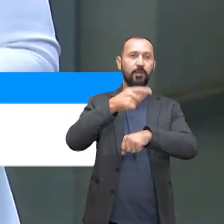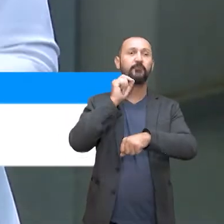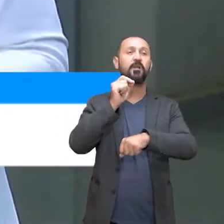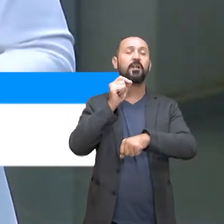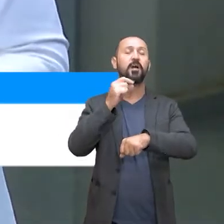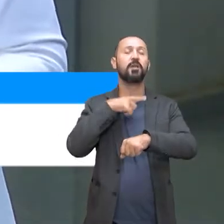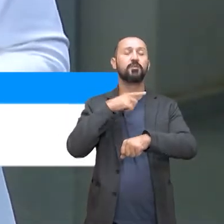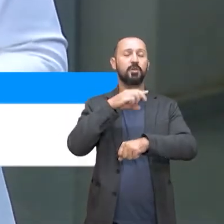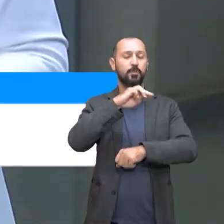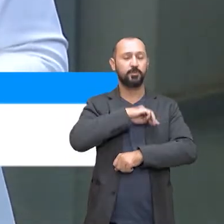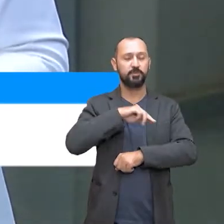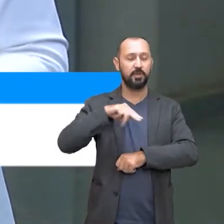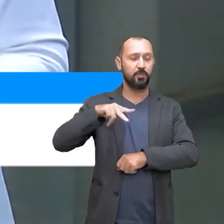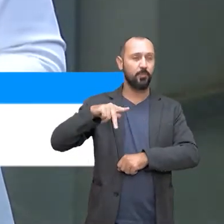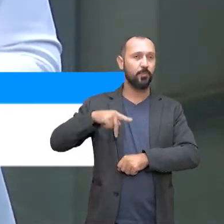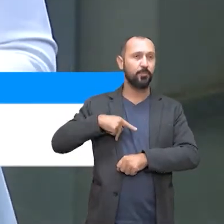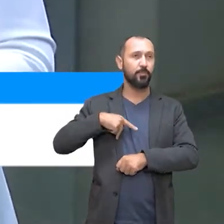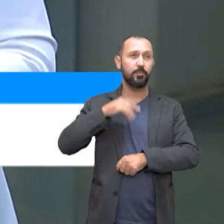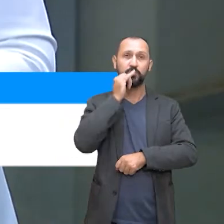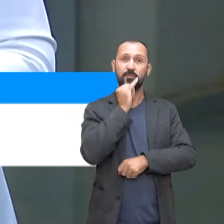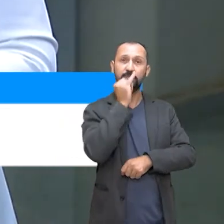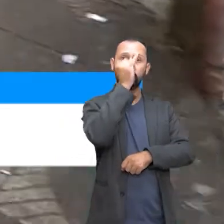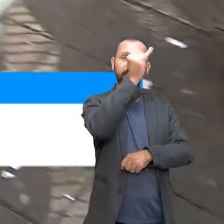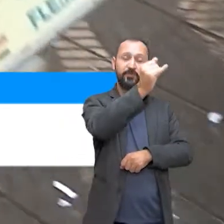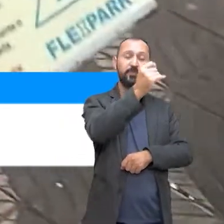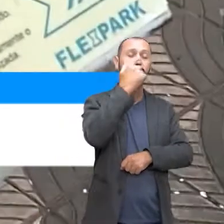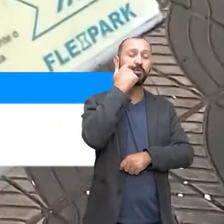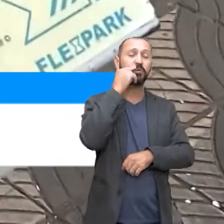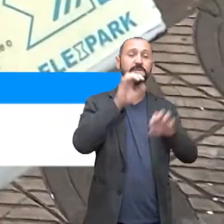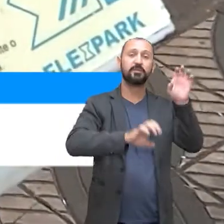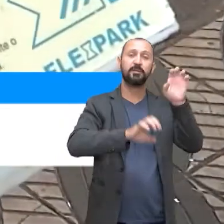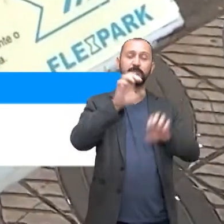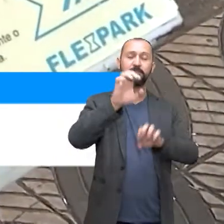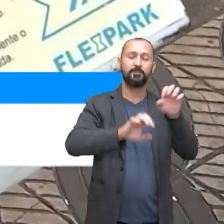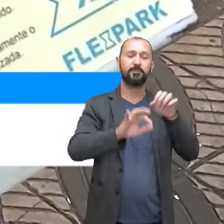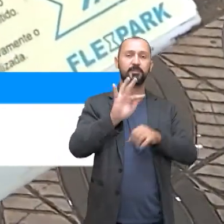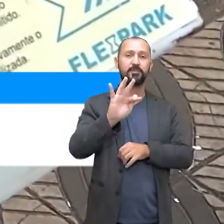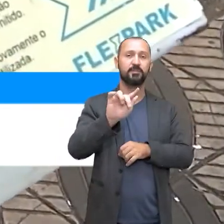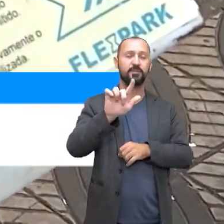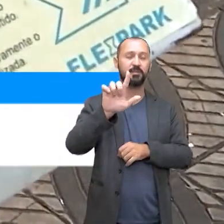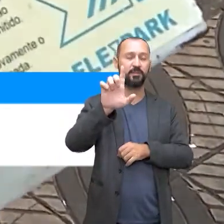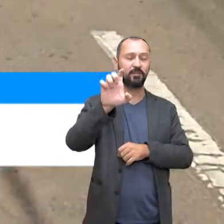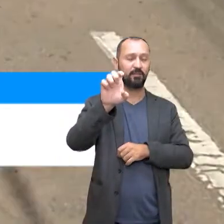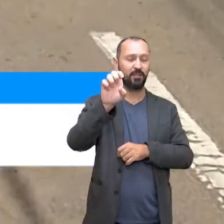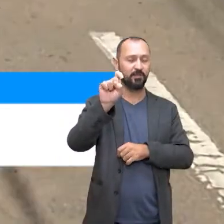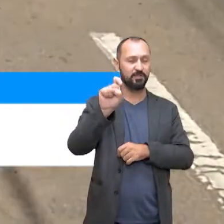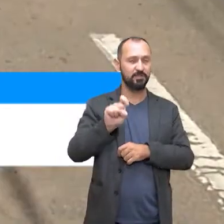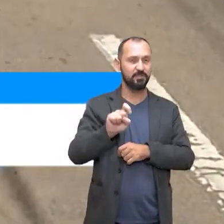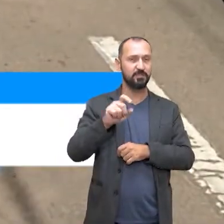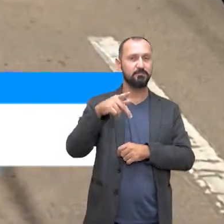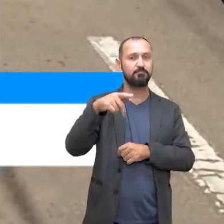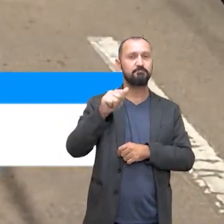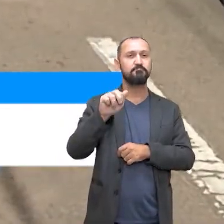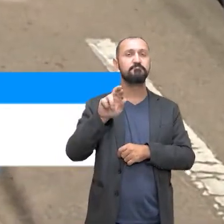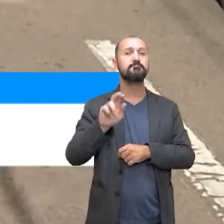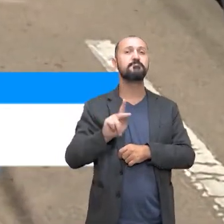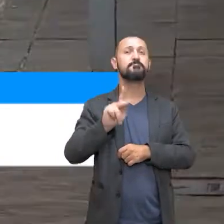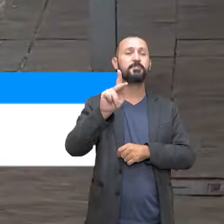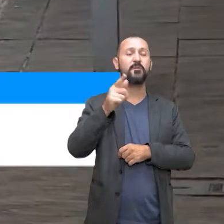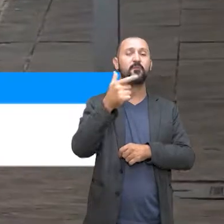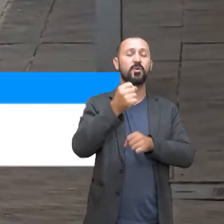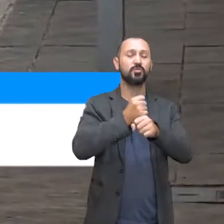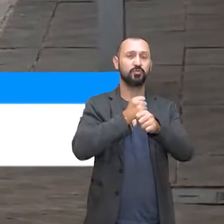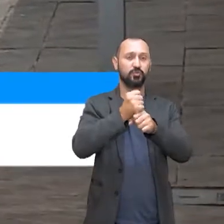acionou o Ministério Público contra a Flexpark, empresa de estacionamento rotativo em Campo Grande. Após